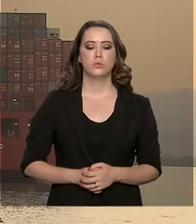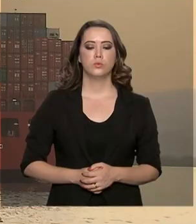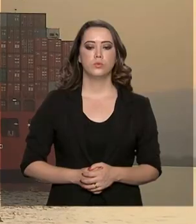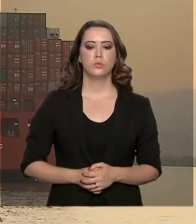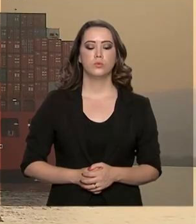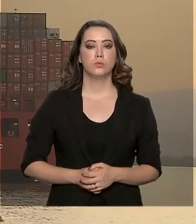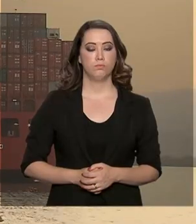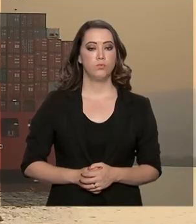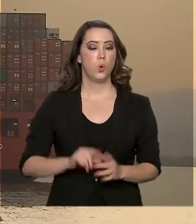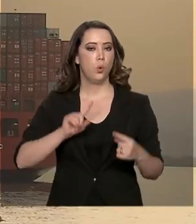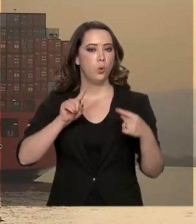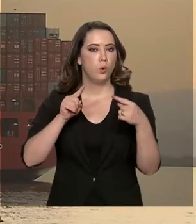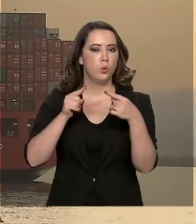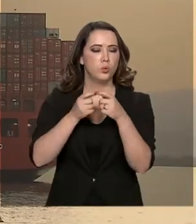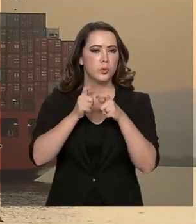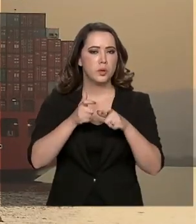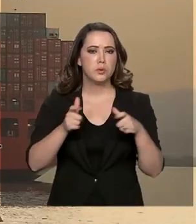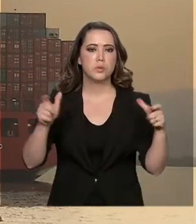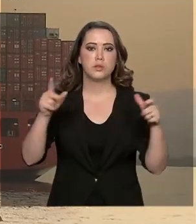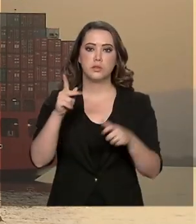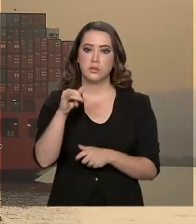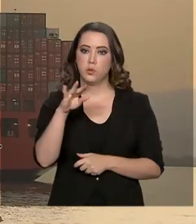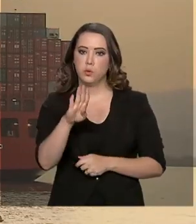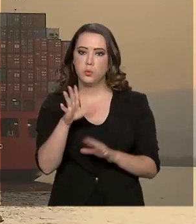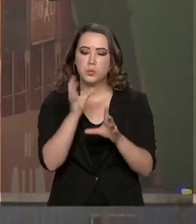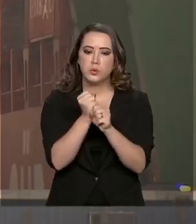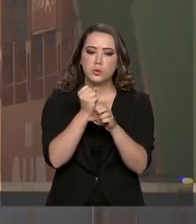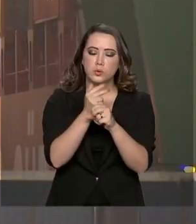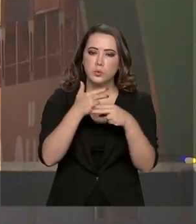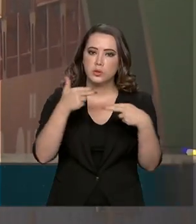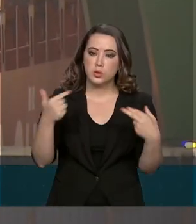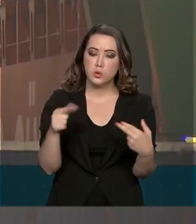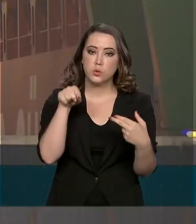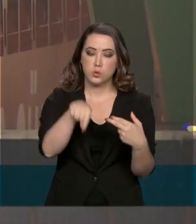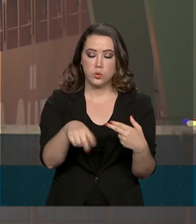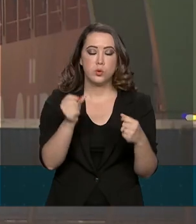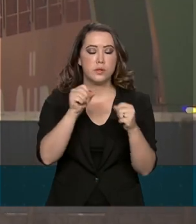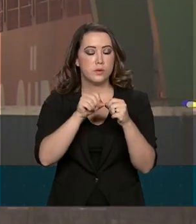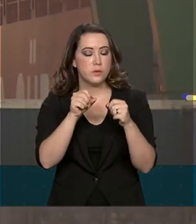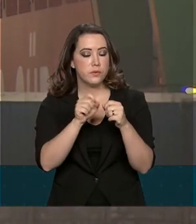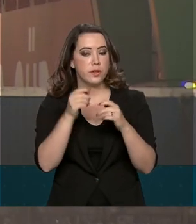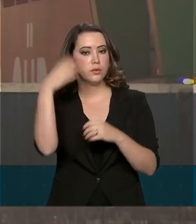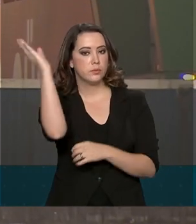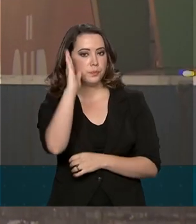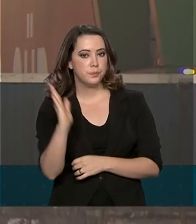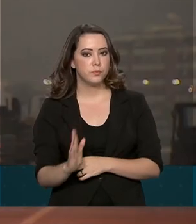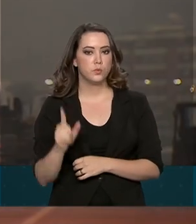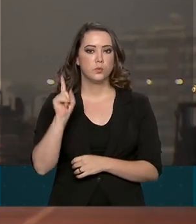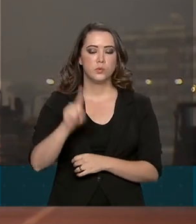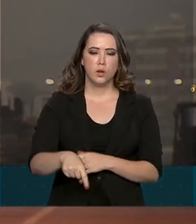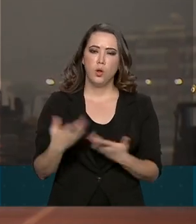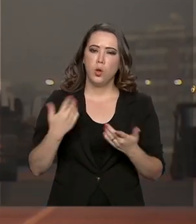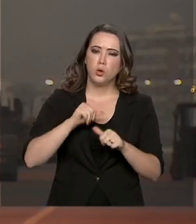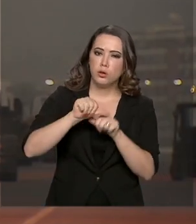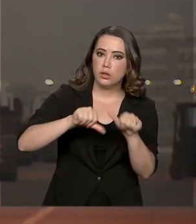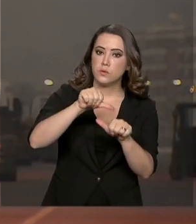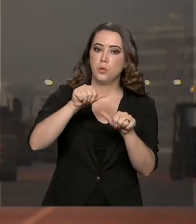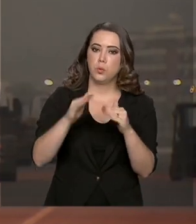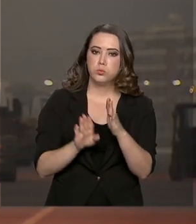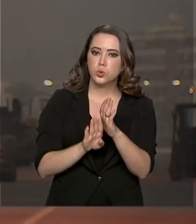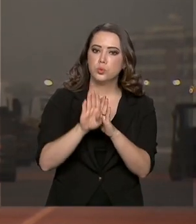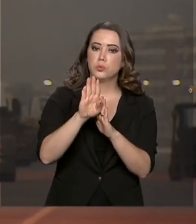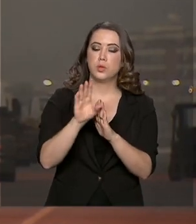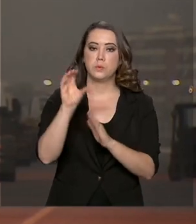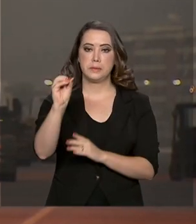A previsão para a expansão do PIB, que é a soma de todos os bens e serviços produzidos no país, passou de 0